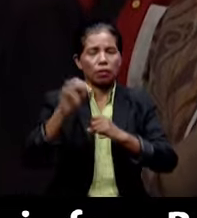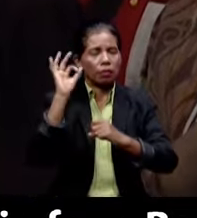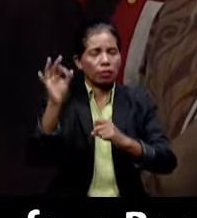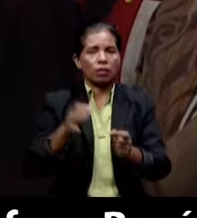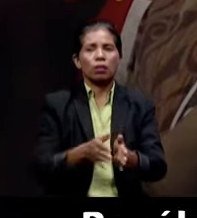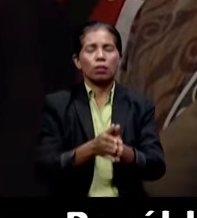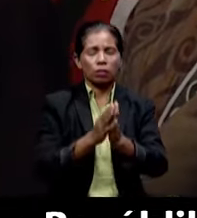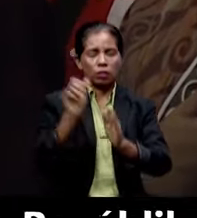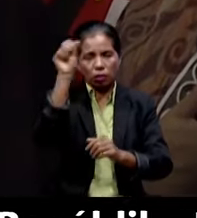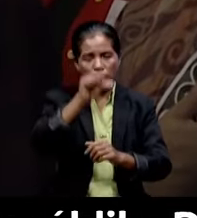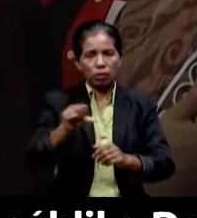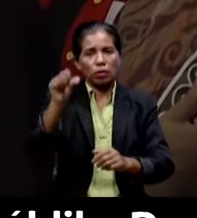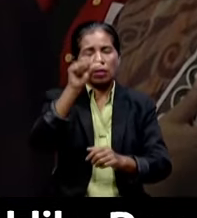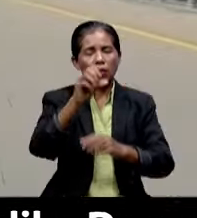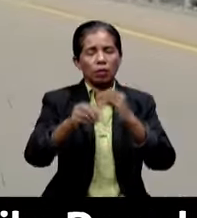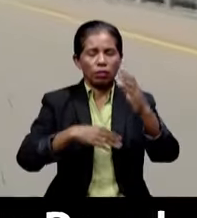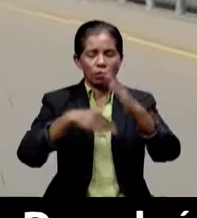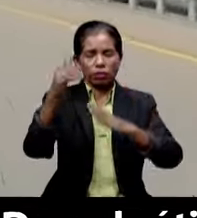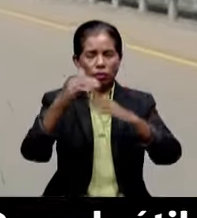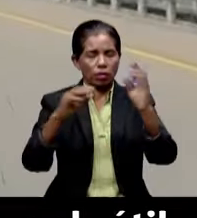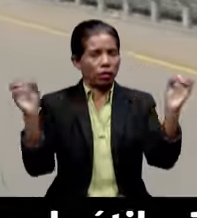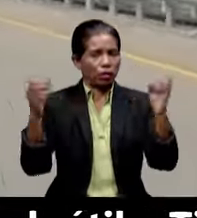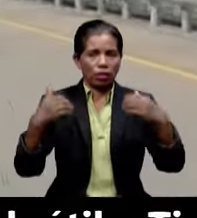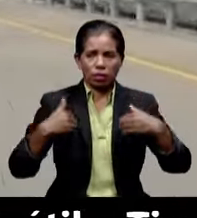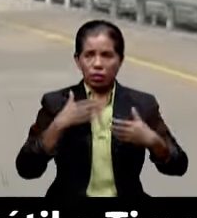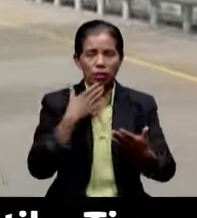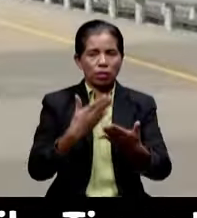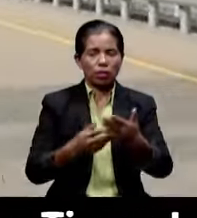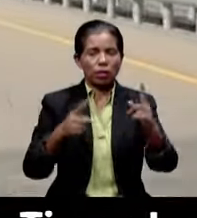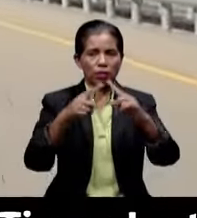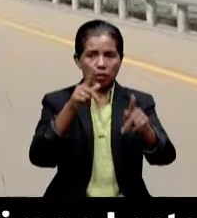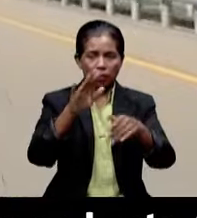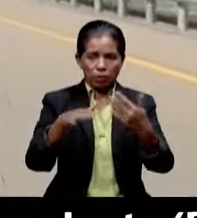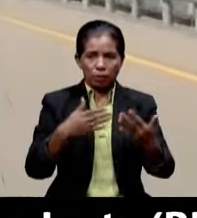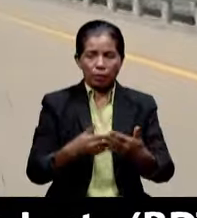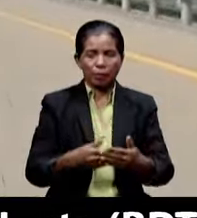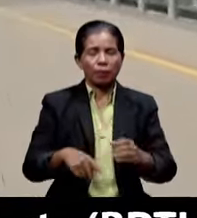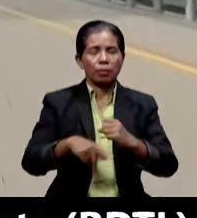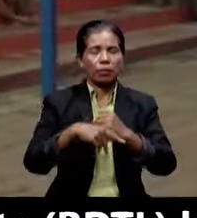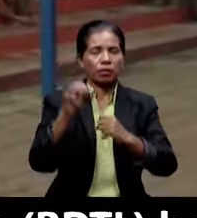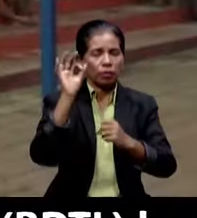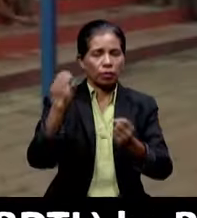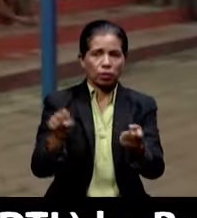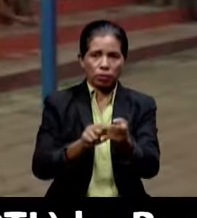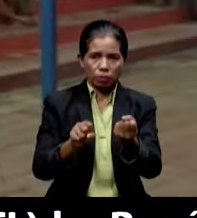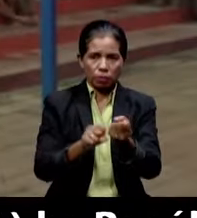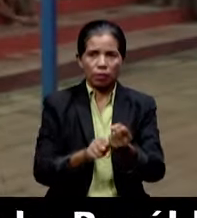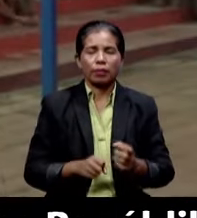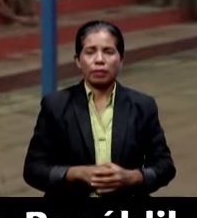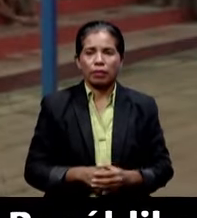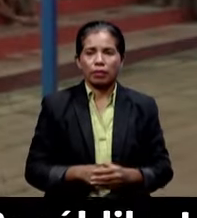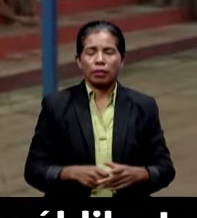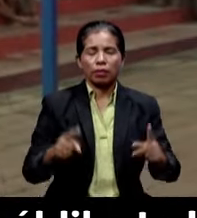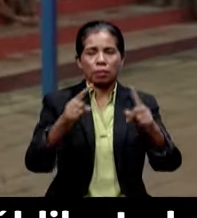ezizi auditoria kona ba infrastruktura, tamba diskonfia ladung iha beneficio ba povo. Frateling sa oposição mos kontribui, tau